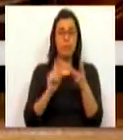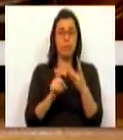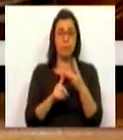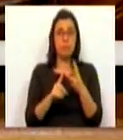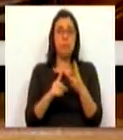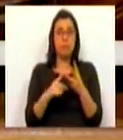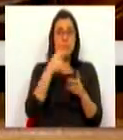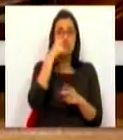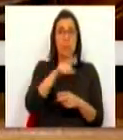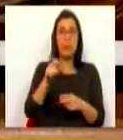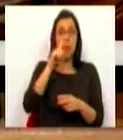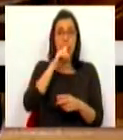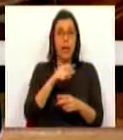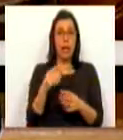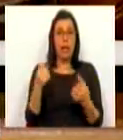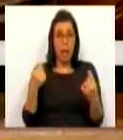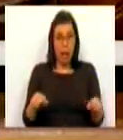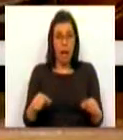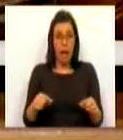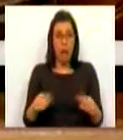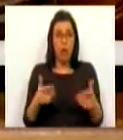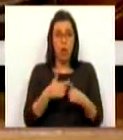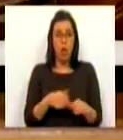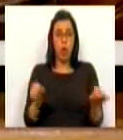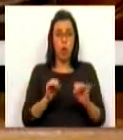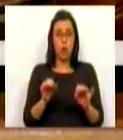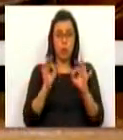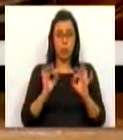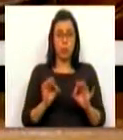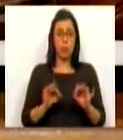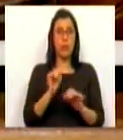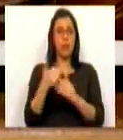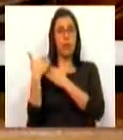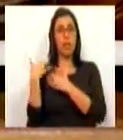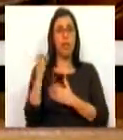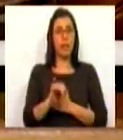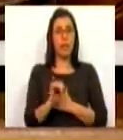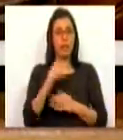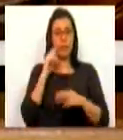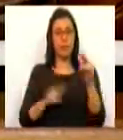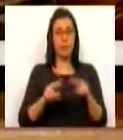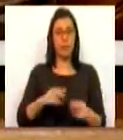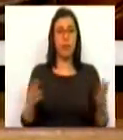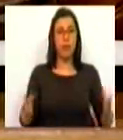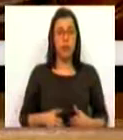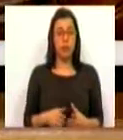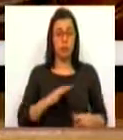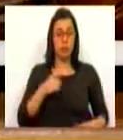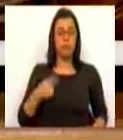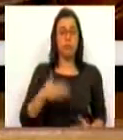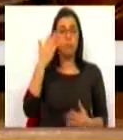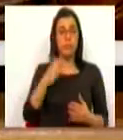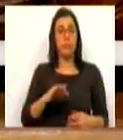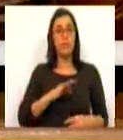que contribuintes, se os há, não viram cumpridas de forma integral as suas responsabilidades fiscais? Senhor